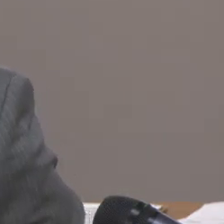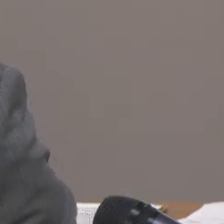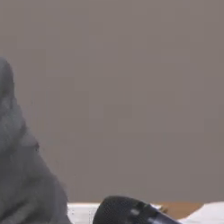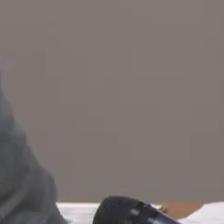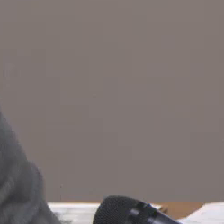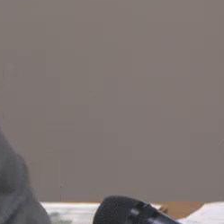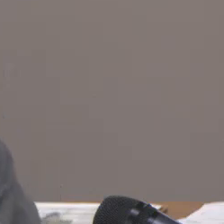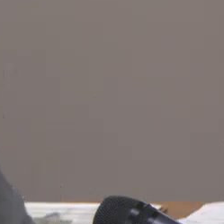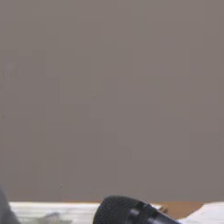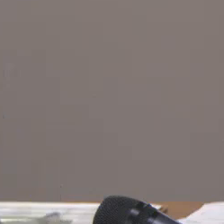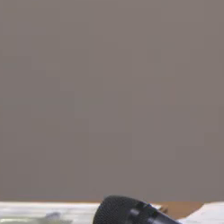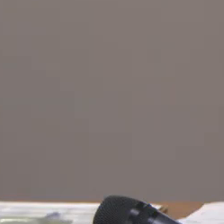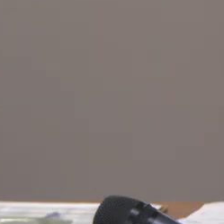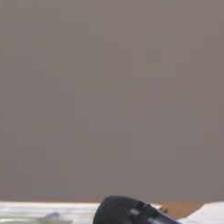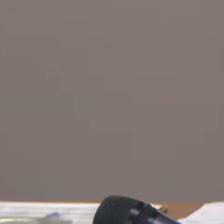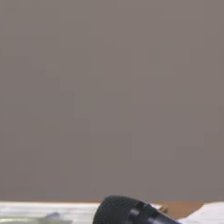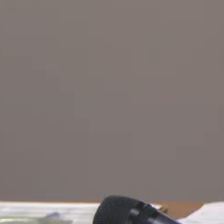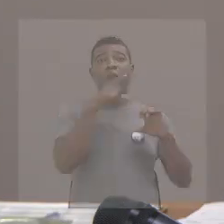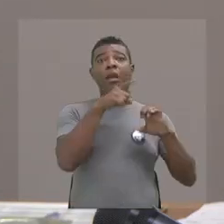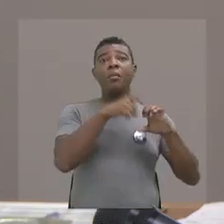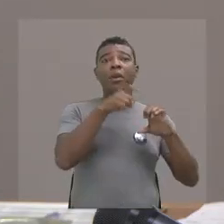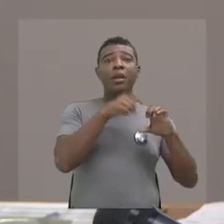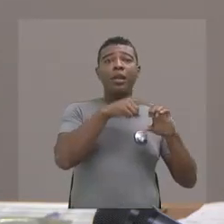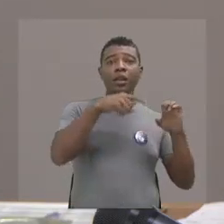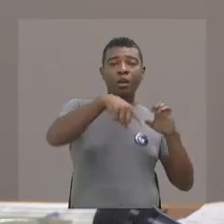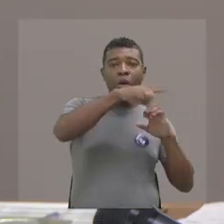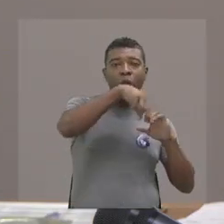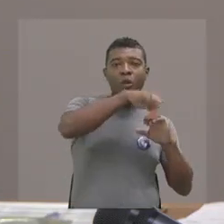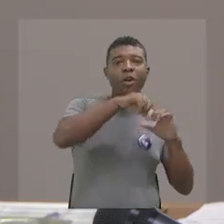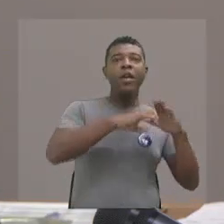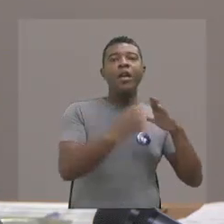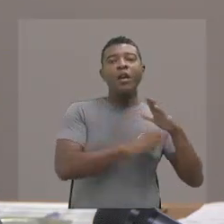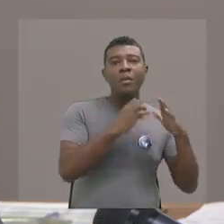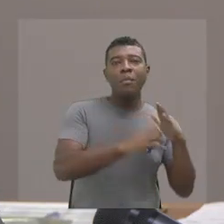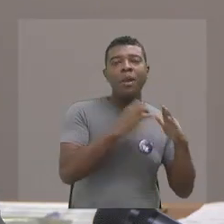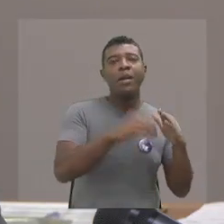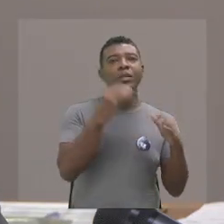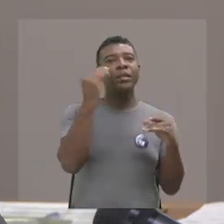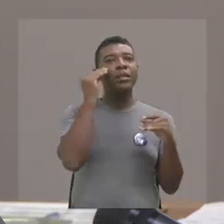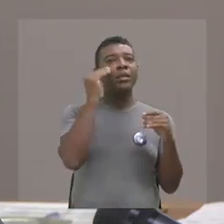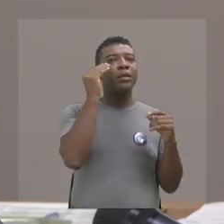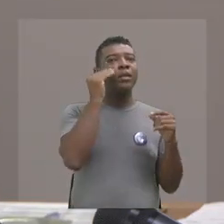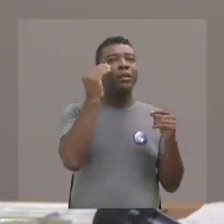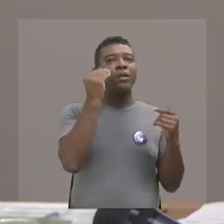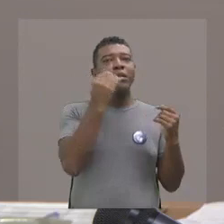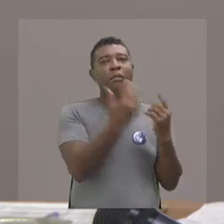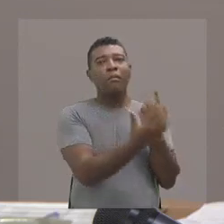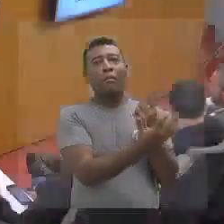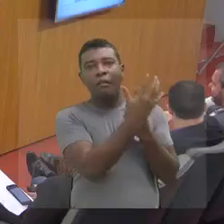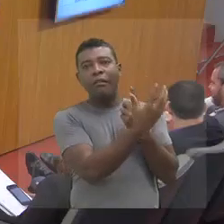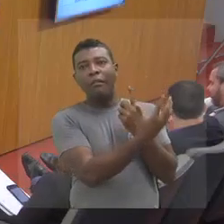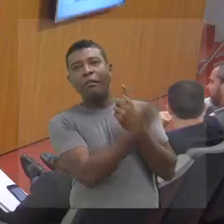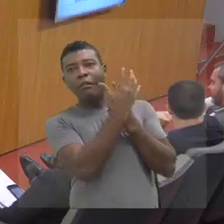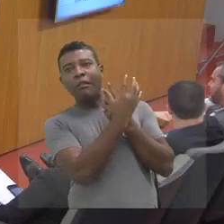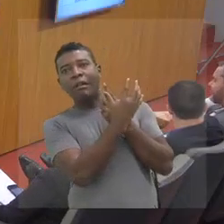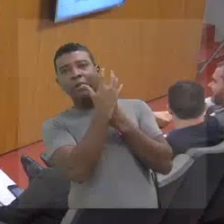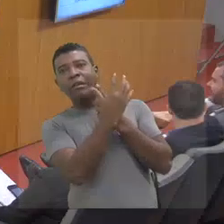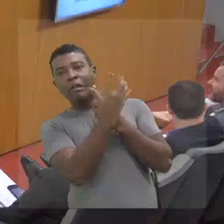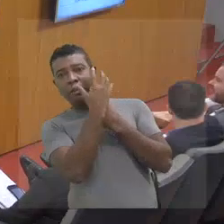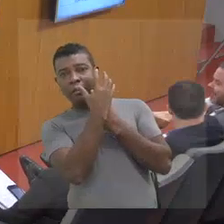é são os empreendedores de Presidente título os empreendedores e na sua